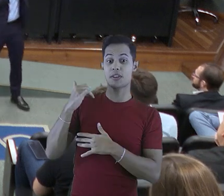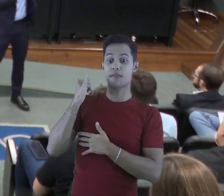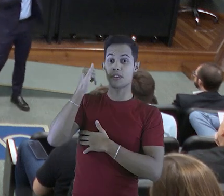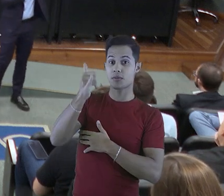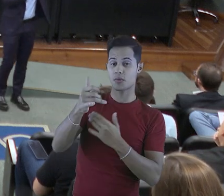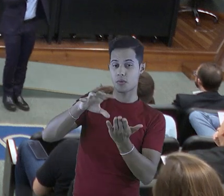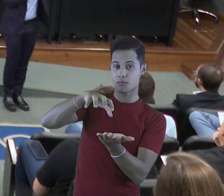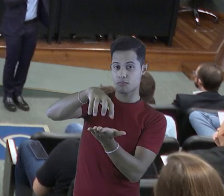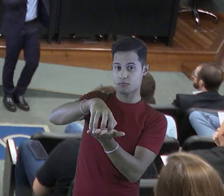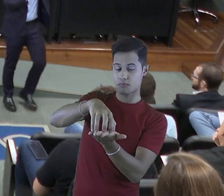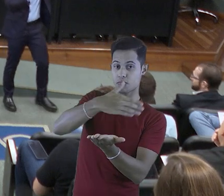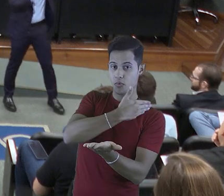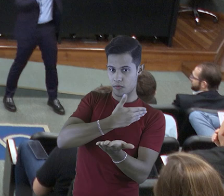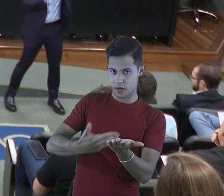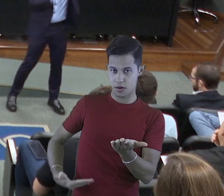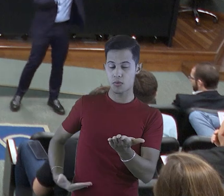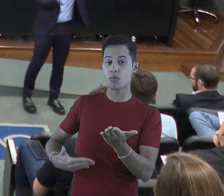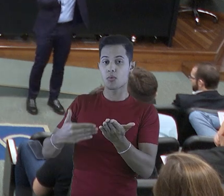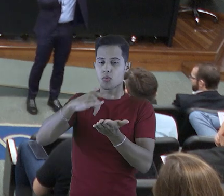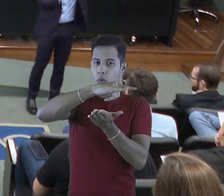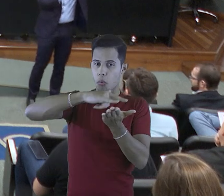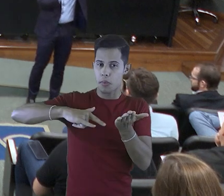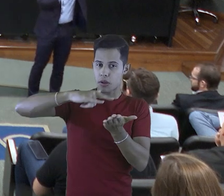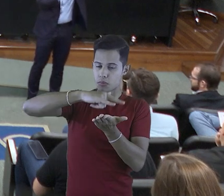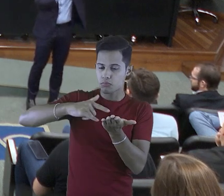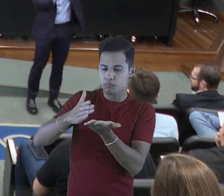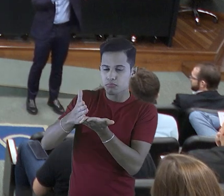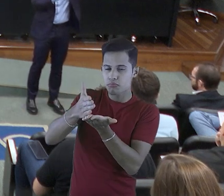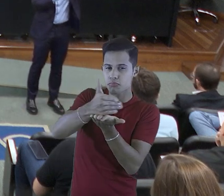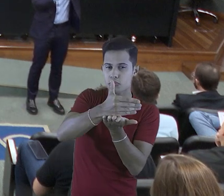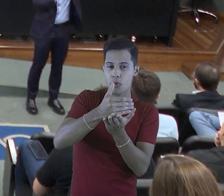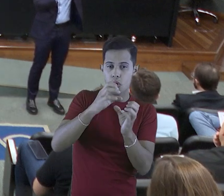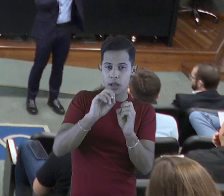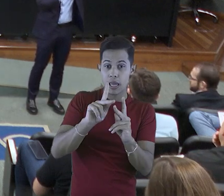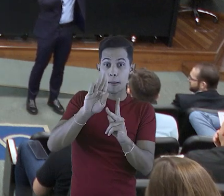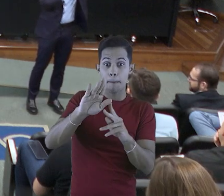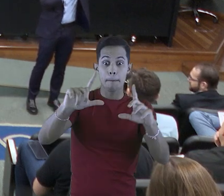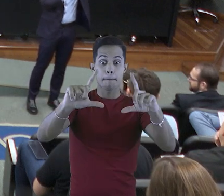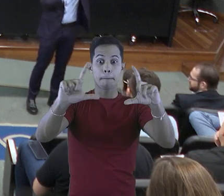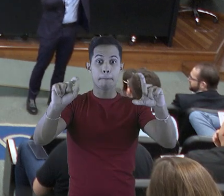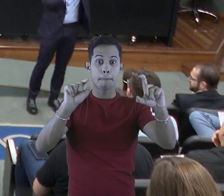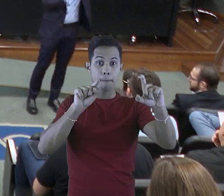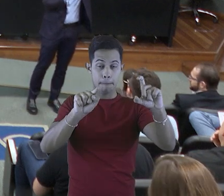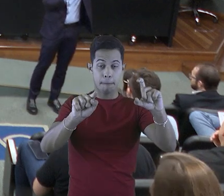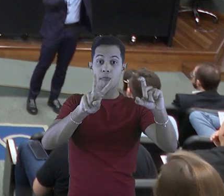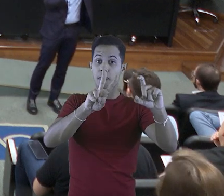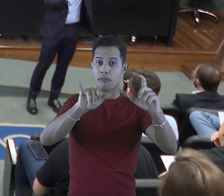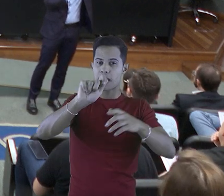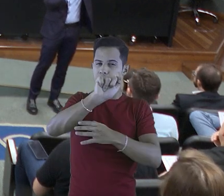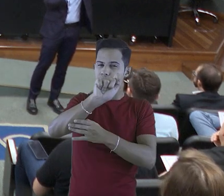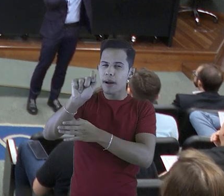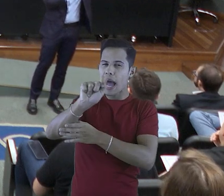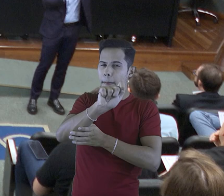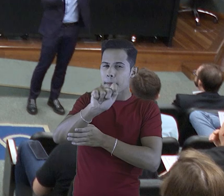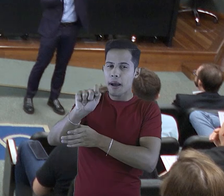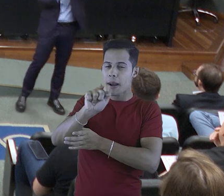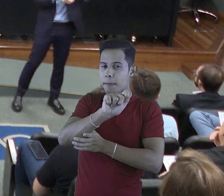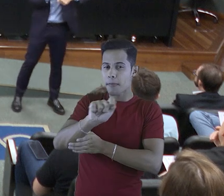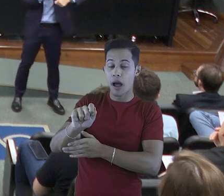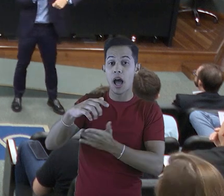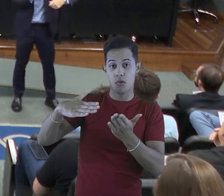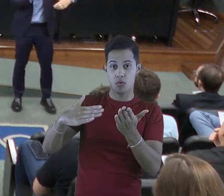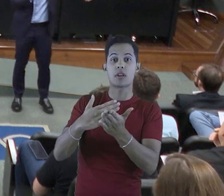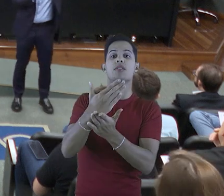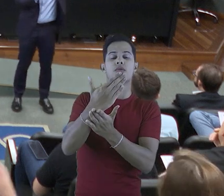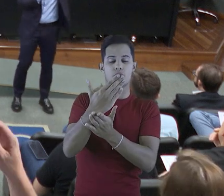para o órgão público. A gente junta o documento. Mas esse documento tem sigilo comercial nessa parte. A gente vai grifar. Não, está